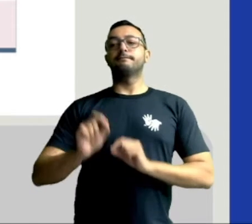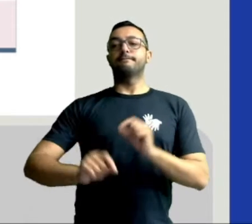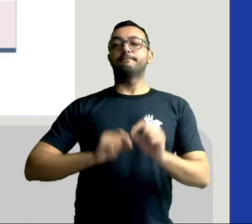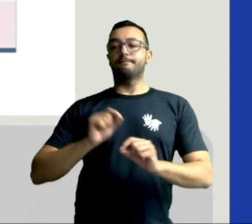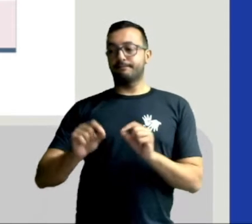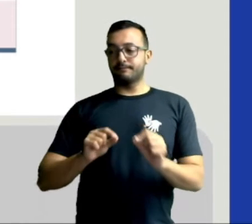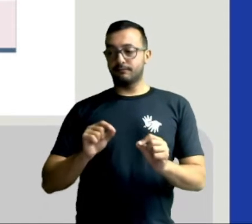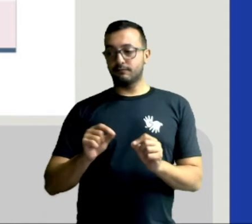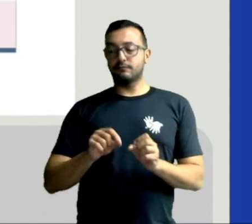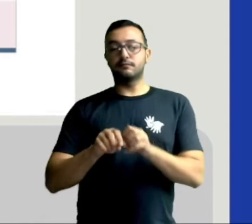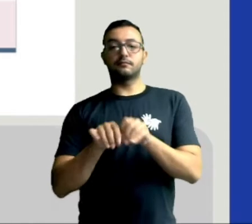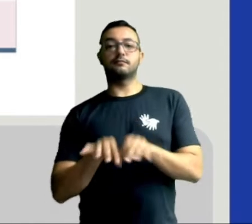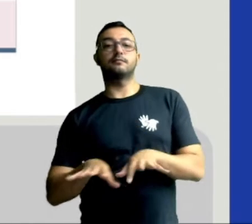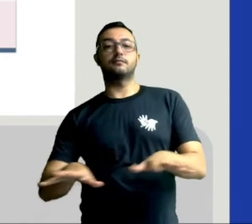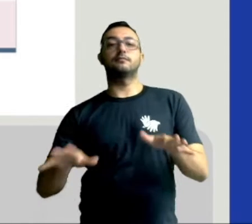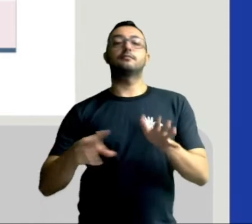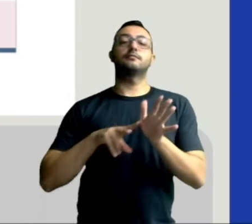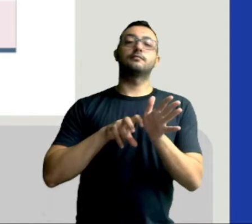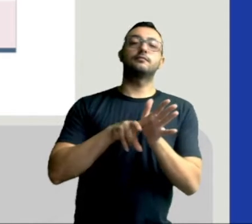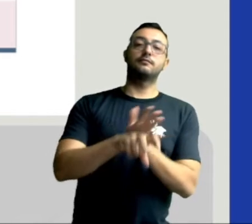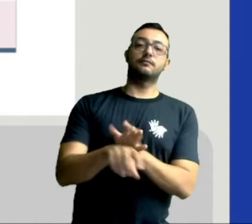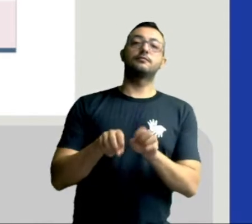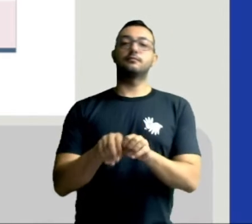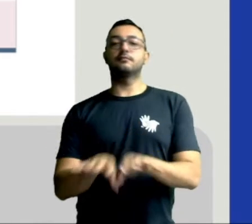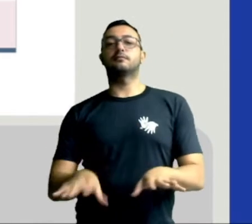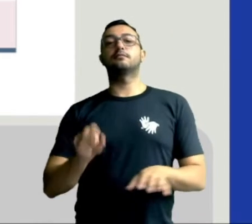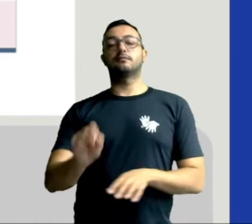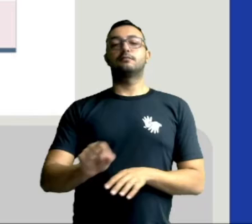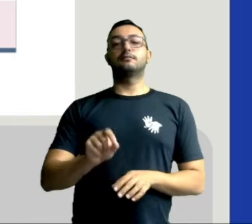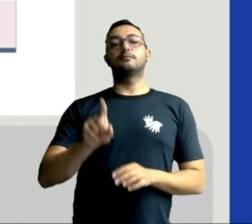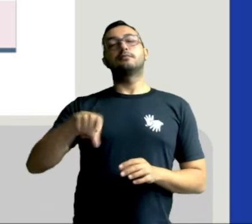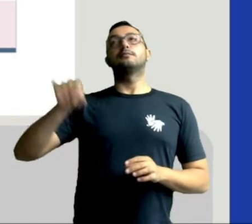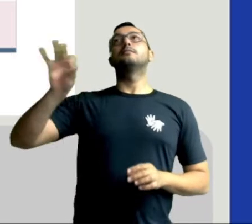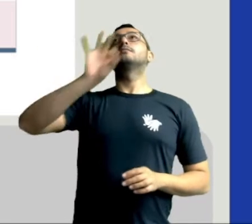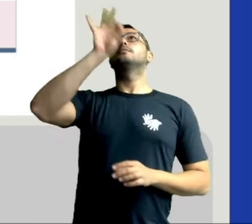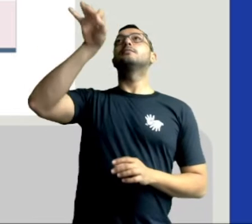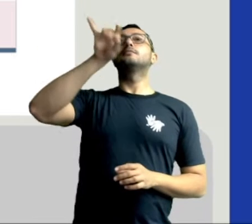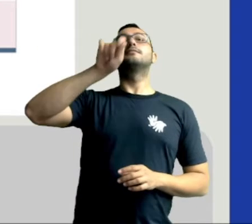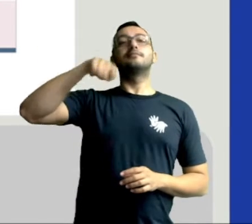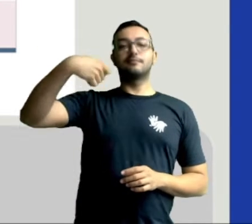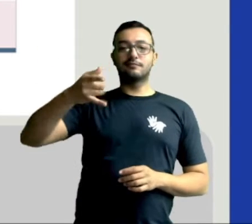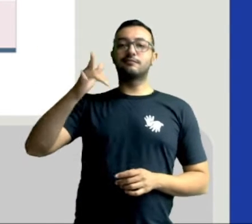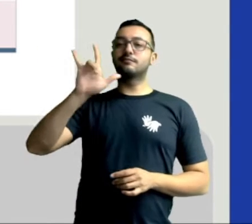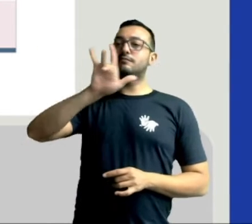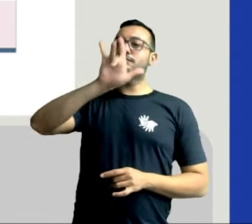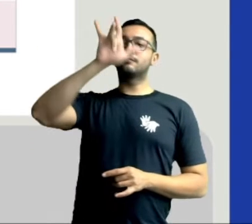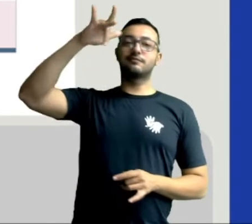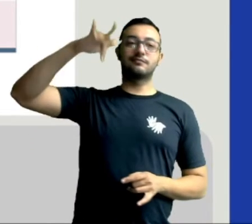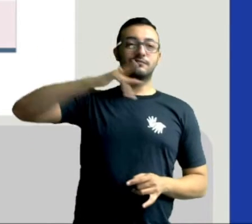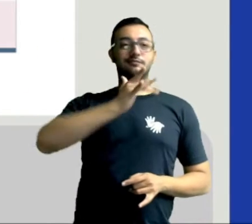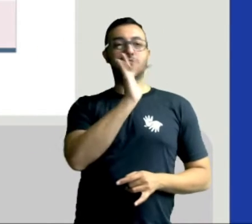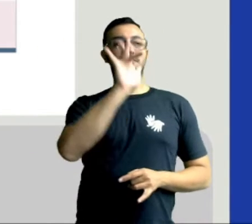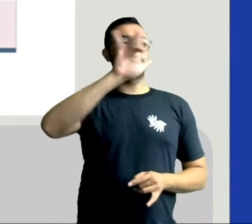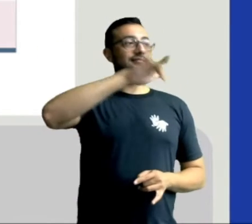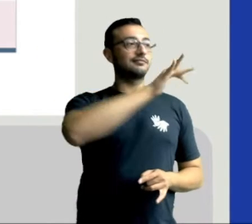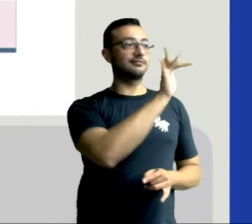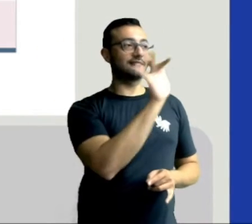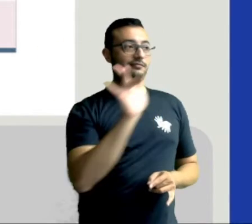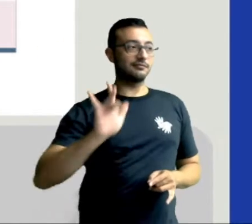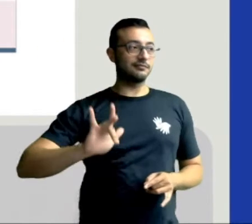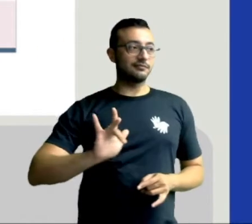é o transmissor desses vírus, né? É o mosquito da dengue, é aquele mosquito listradinho que nós já